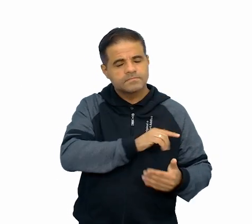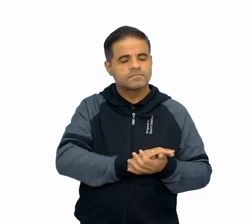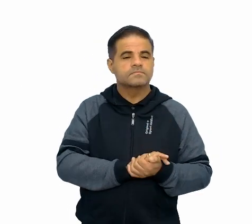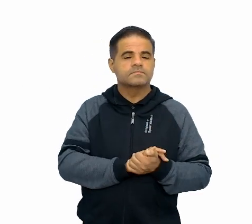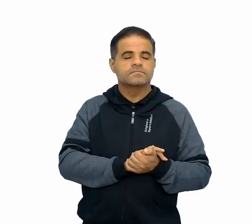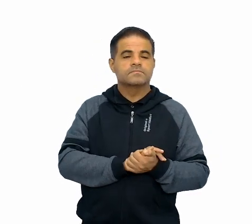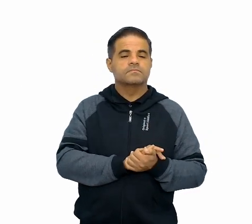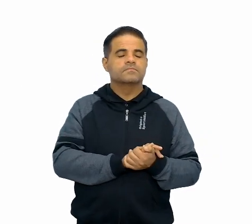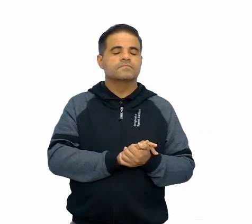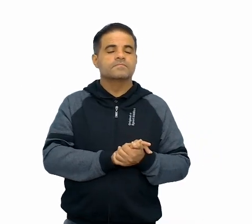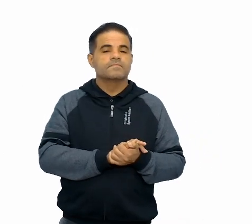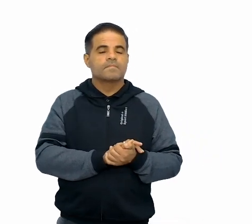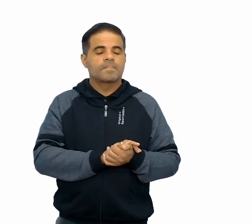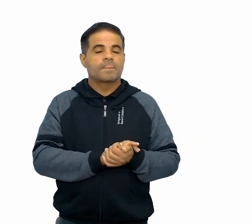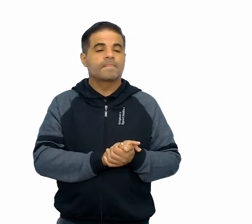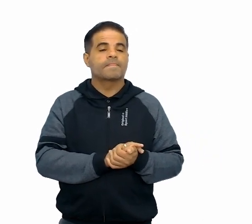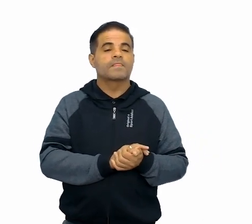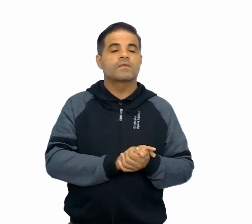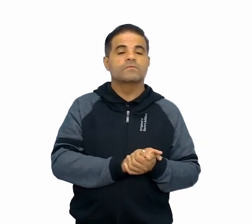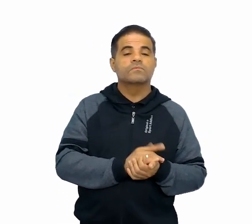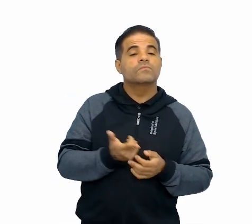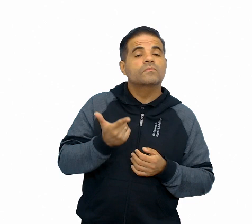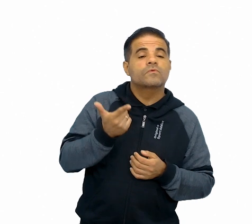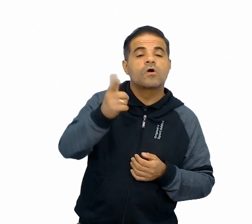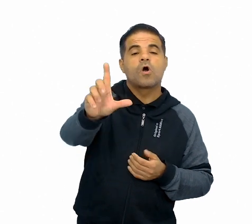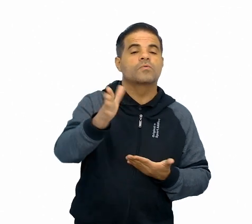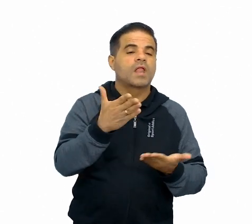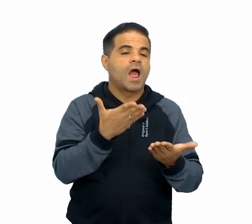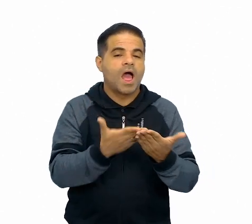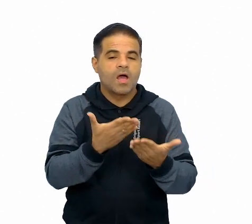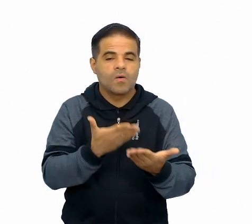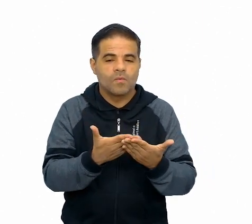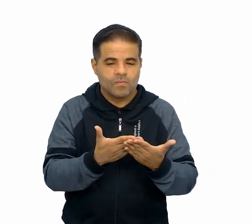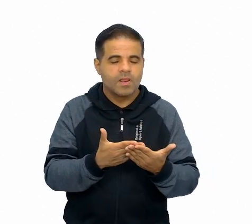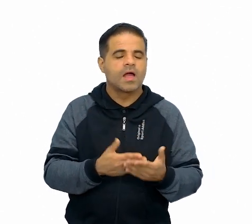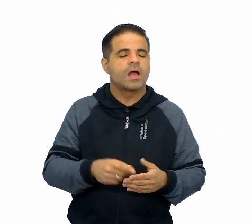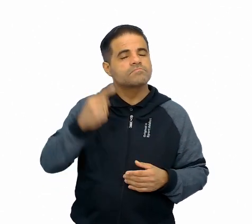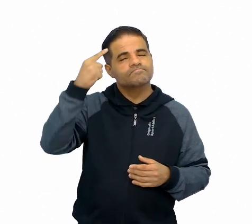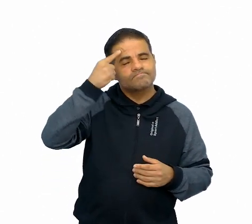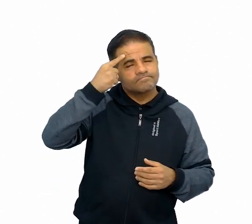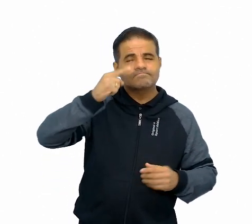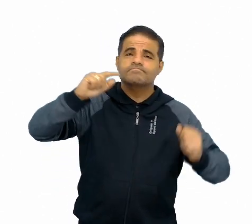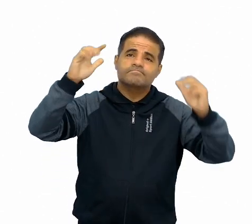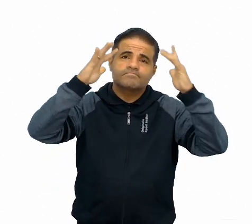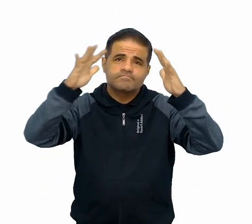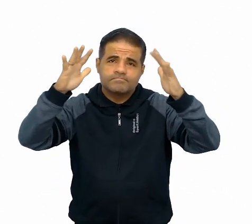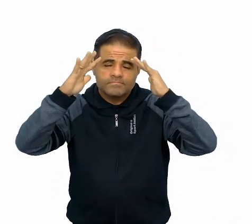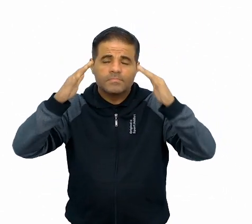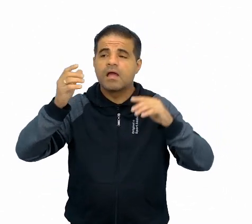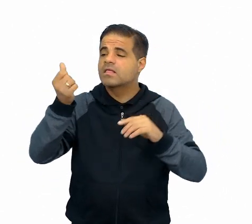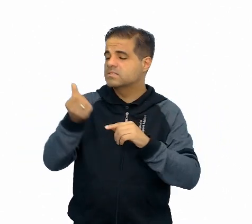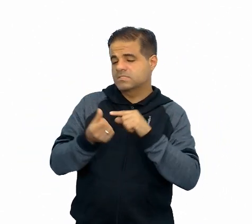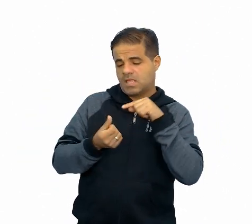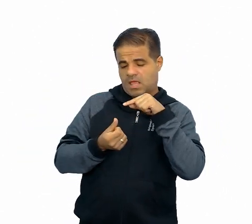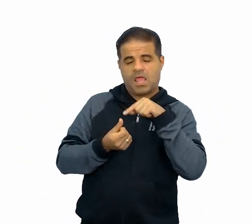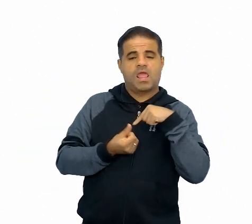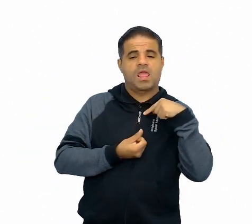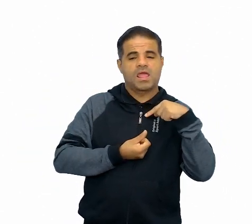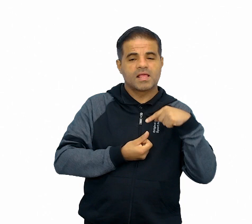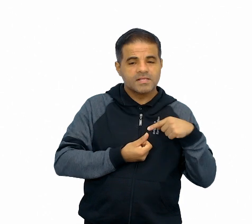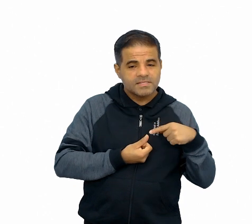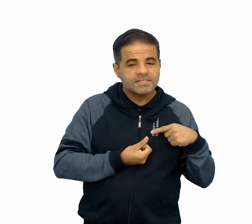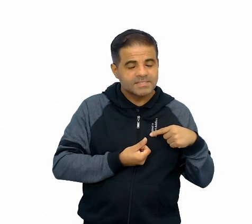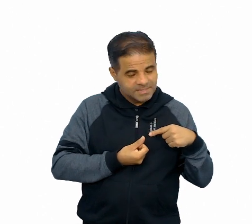Prosseguindo, né, a outra aula que nós trouxemos aqui para reflexão é a aula 6.